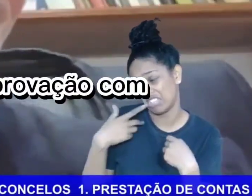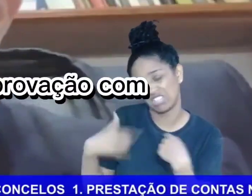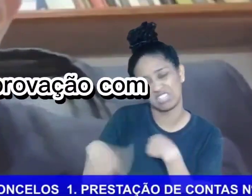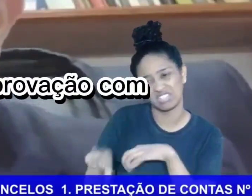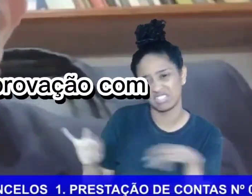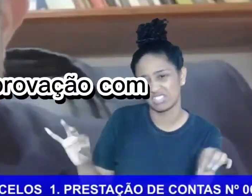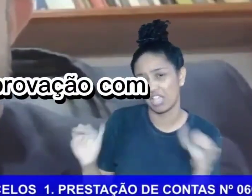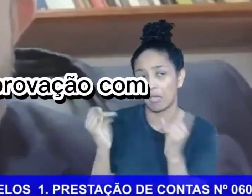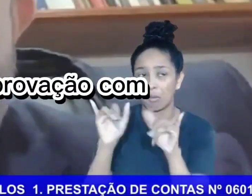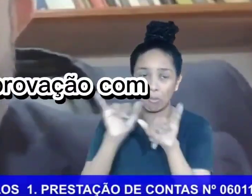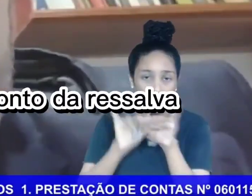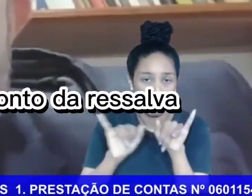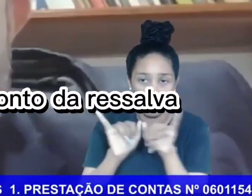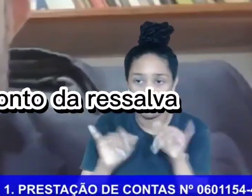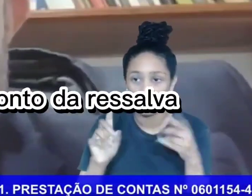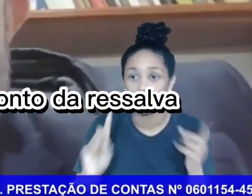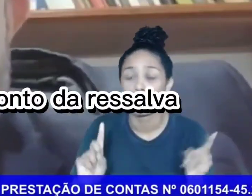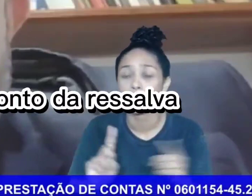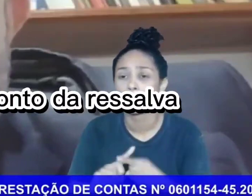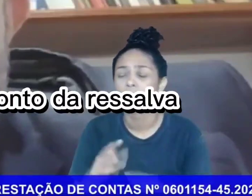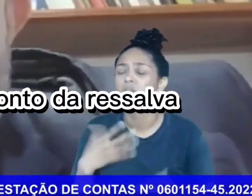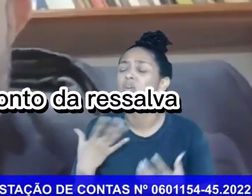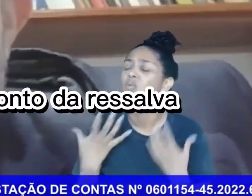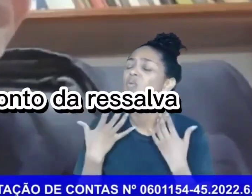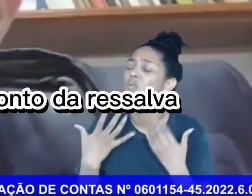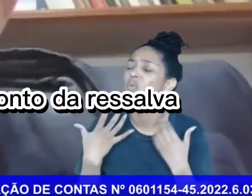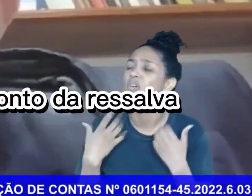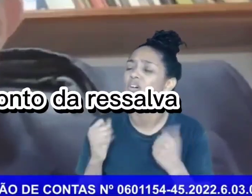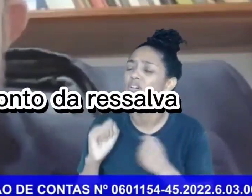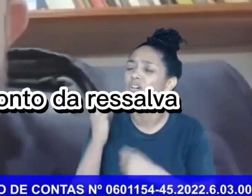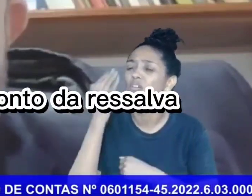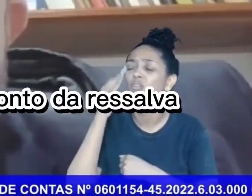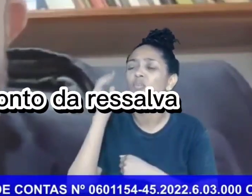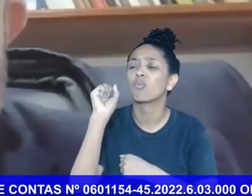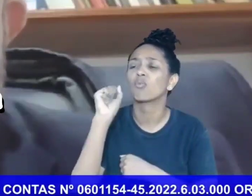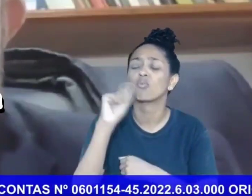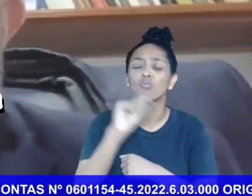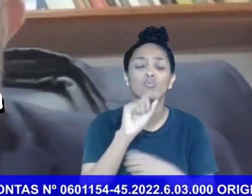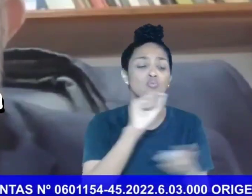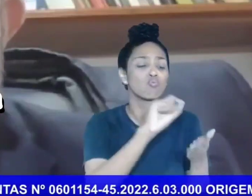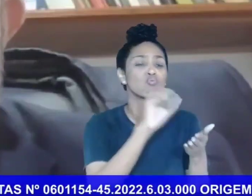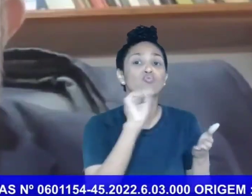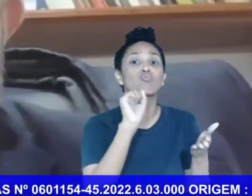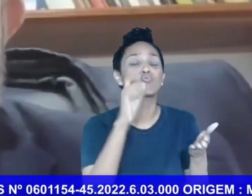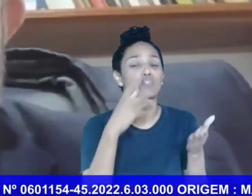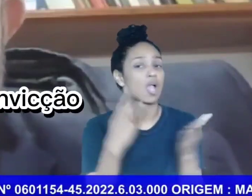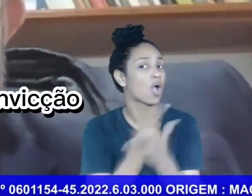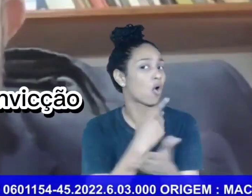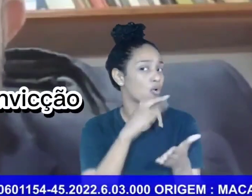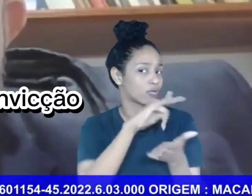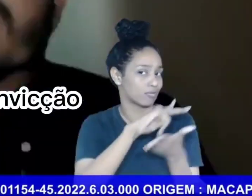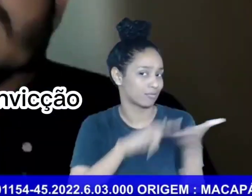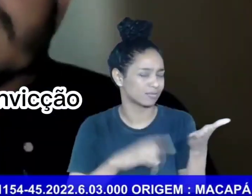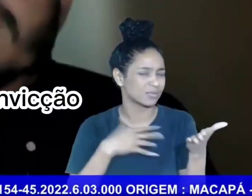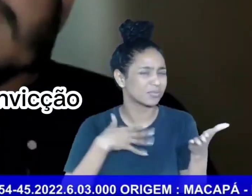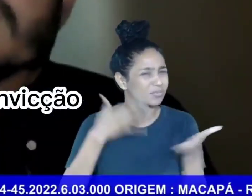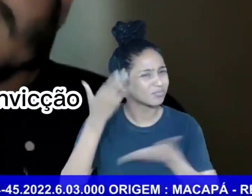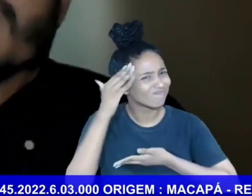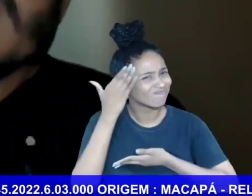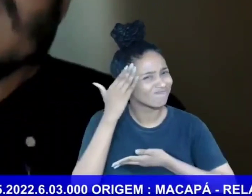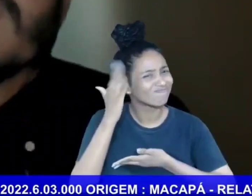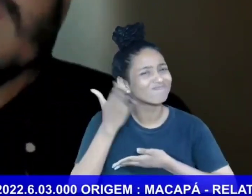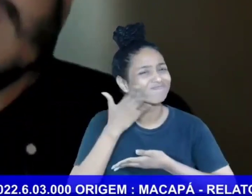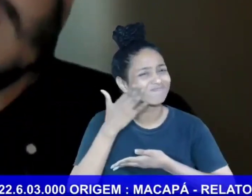seria aprovação com ressalva. E eu queria entender qual foi o ponto da ressalva para que eu possa formar melhor a minha